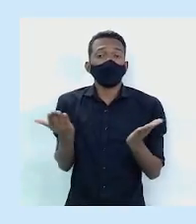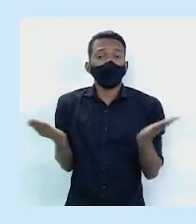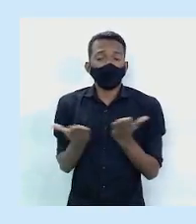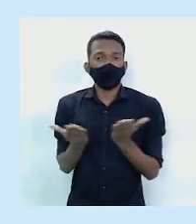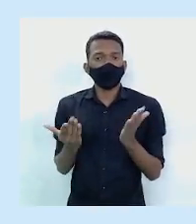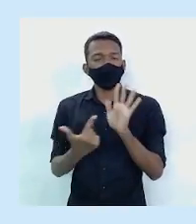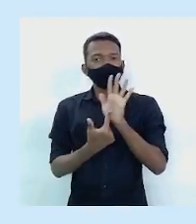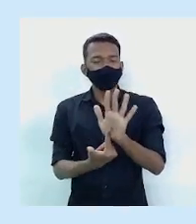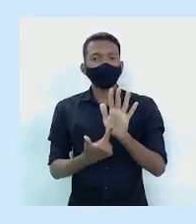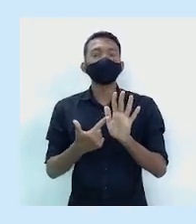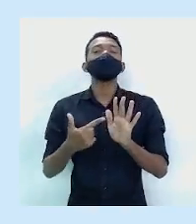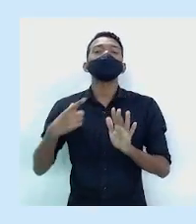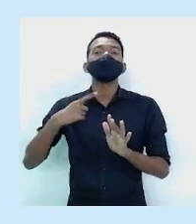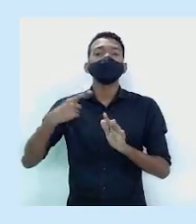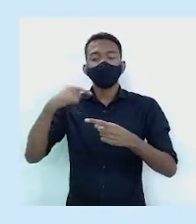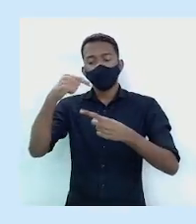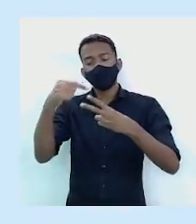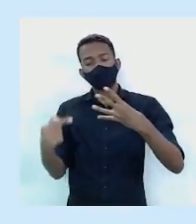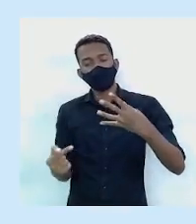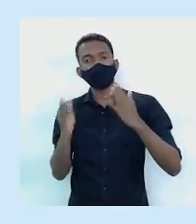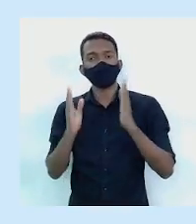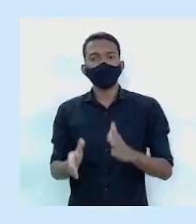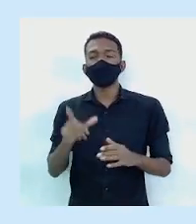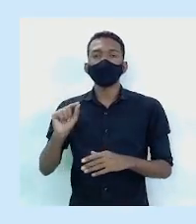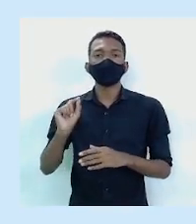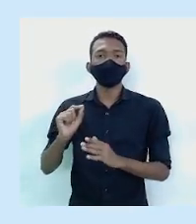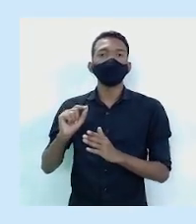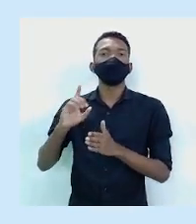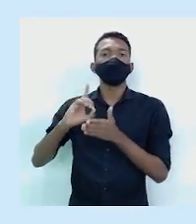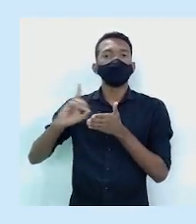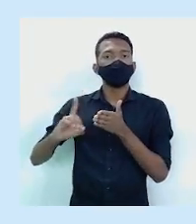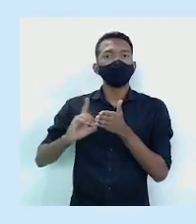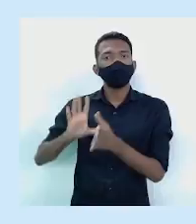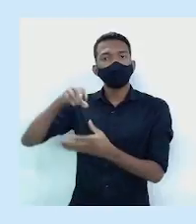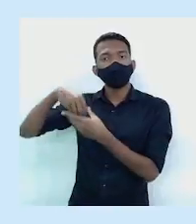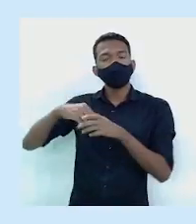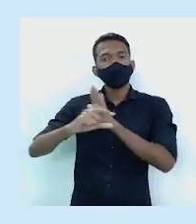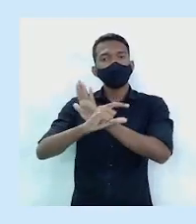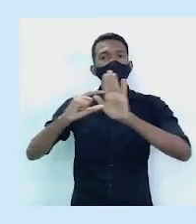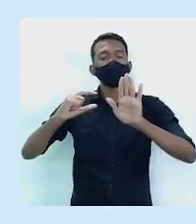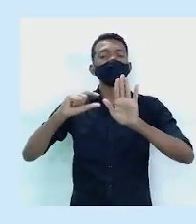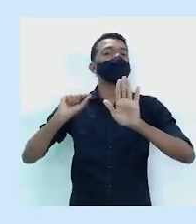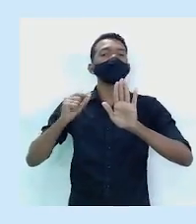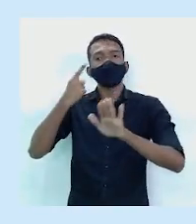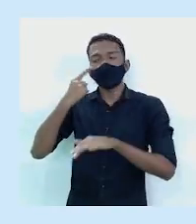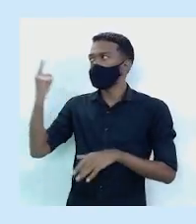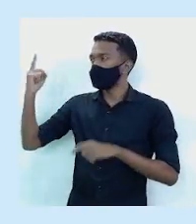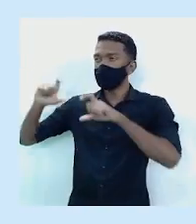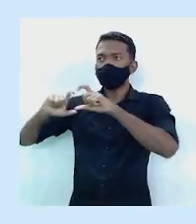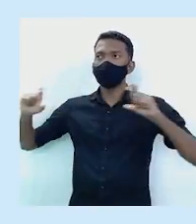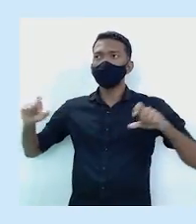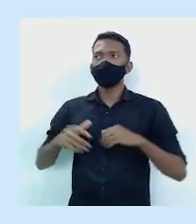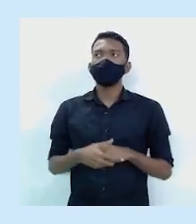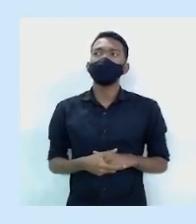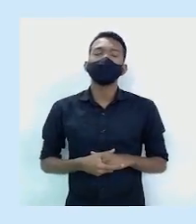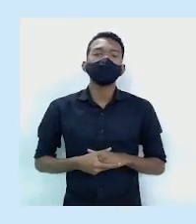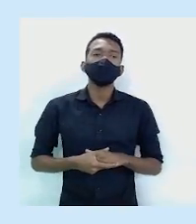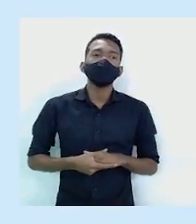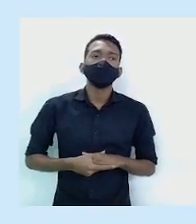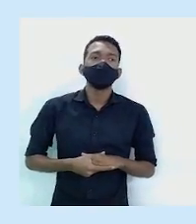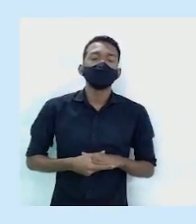as definições do dicionário sobre este termo. Vamos olhar aí na tela as definições, olha